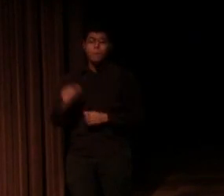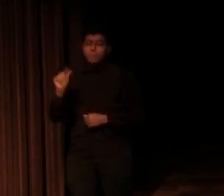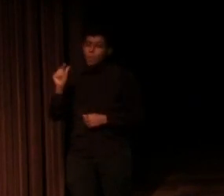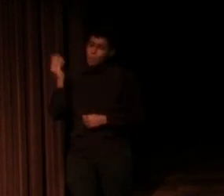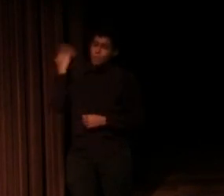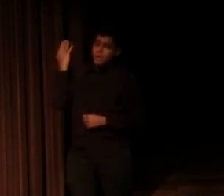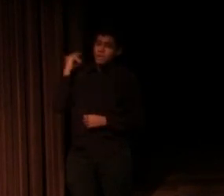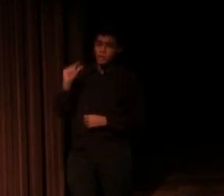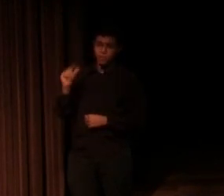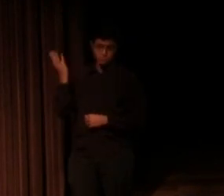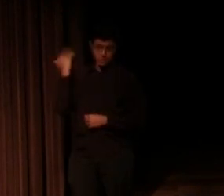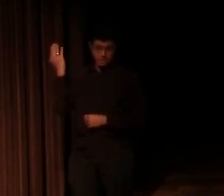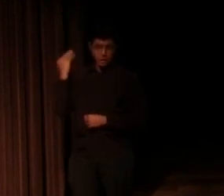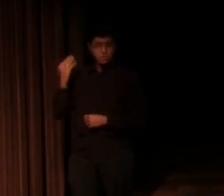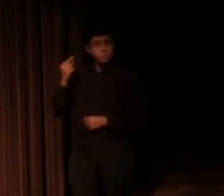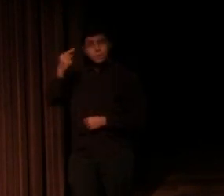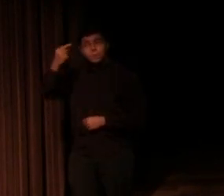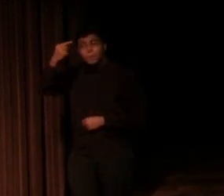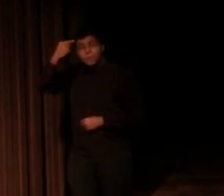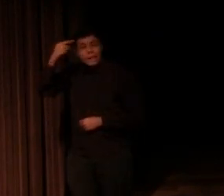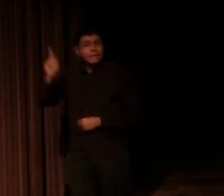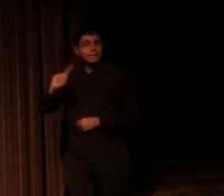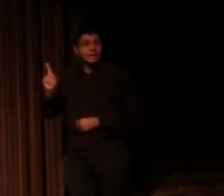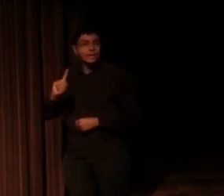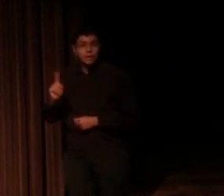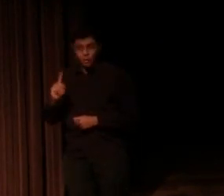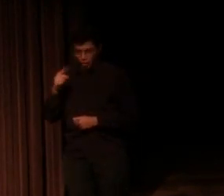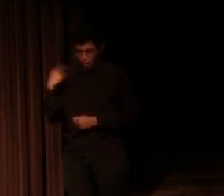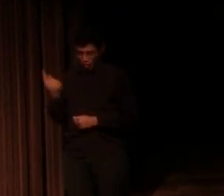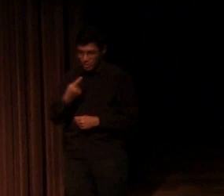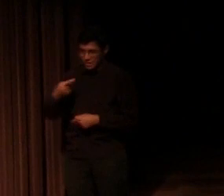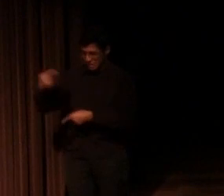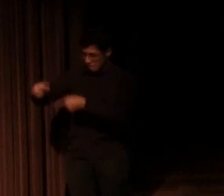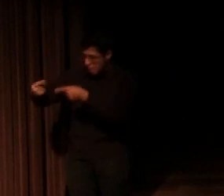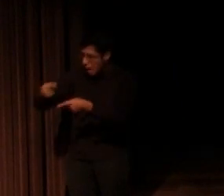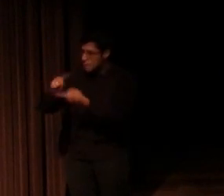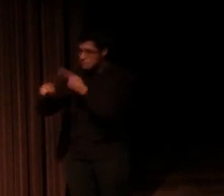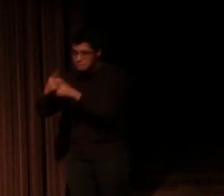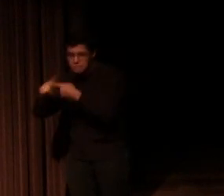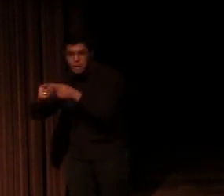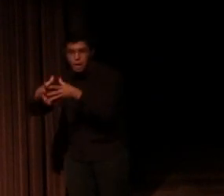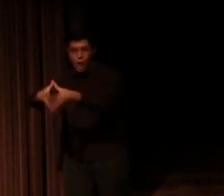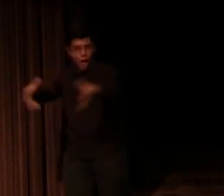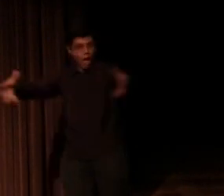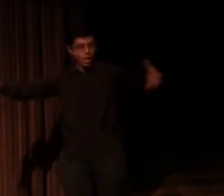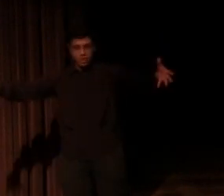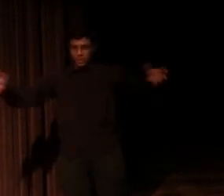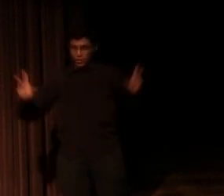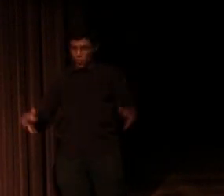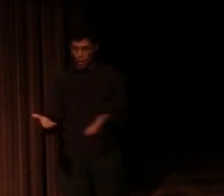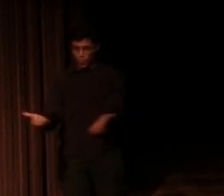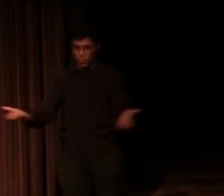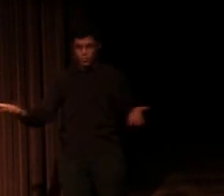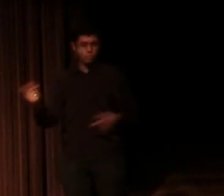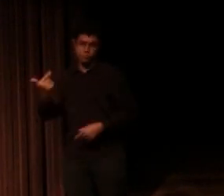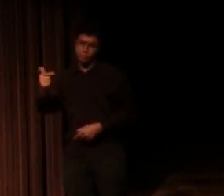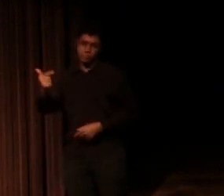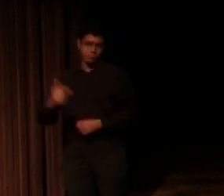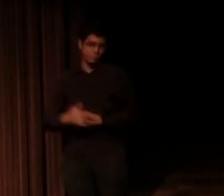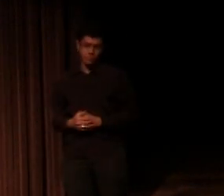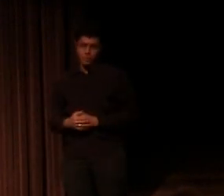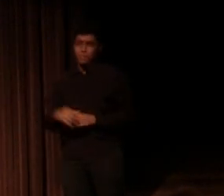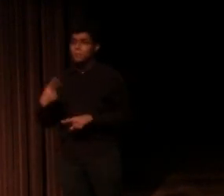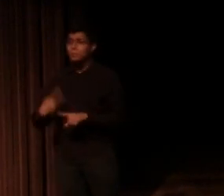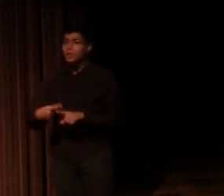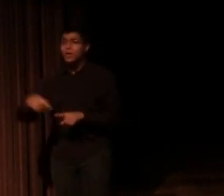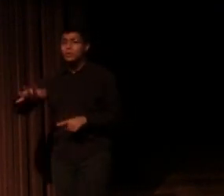como nós estamos debatendo aqui porque era para poucos aliás nem era uma preocupação educacional nem era meu caso não é preocupação